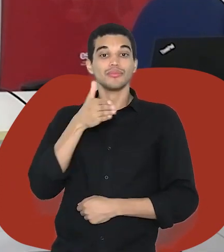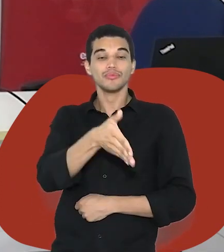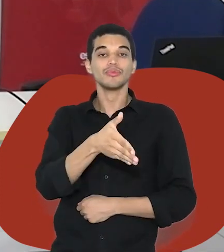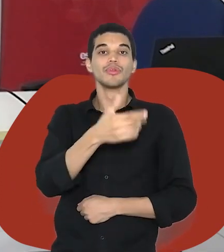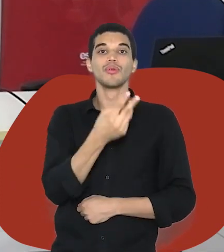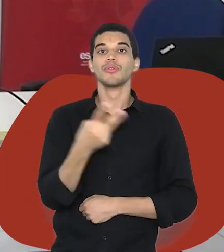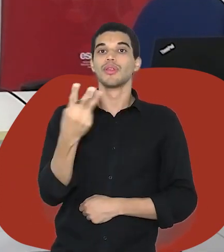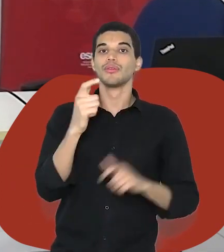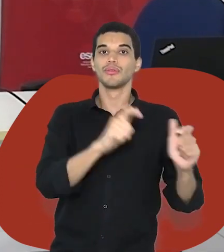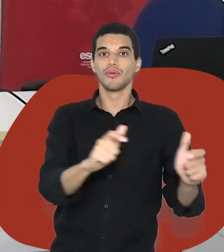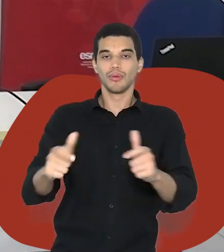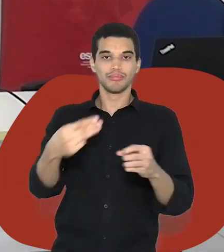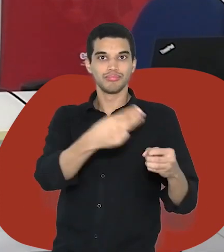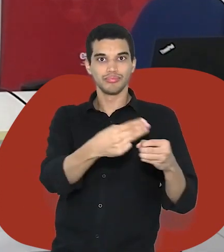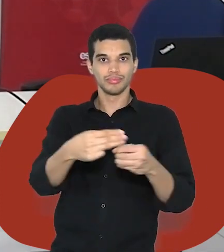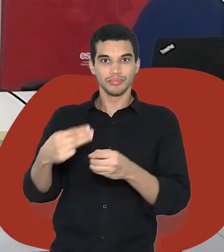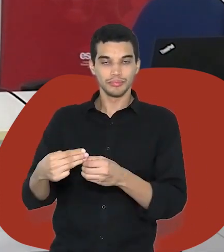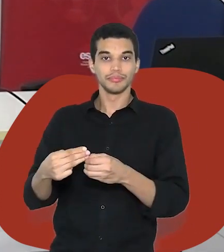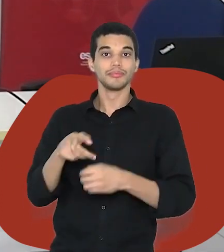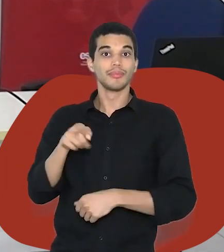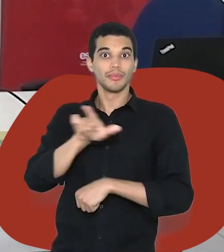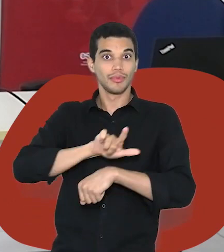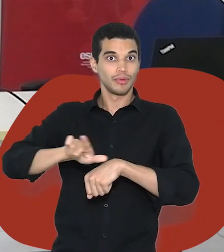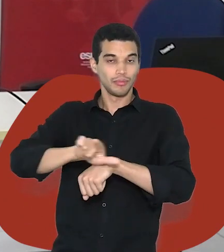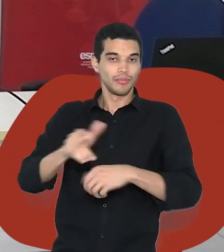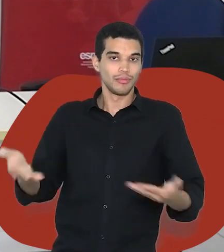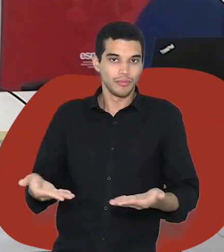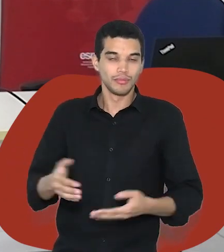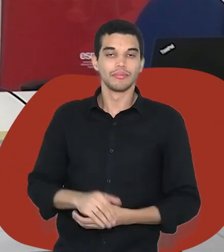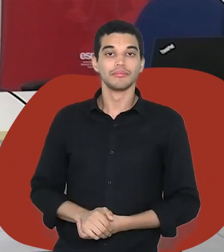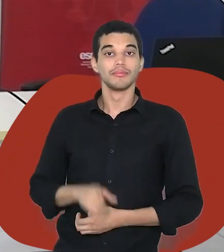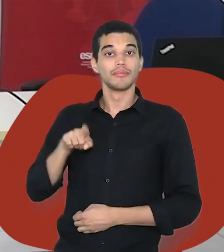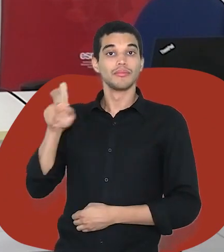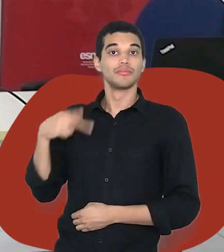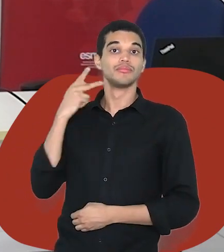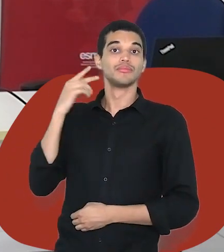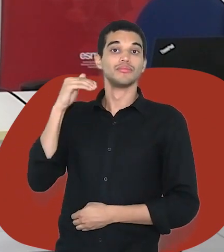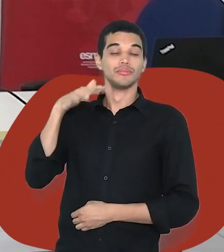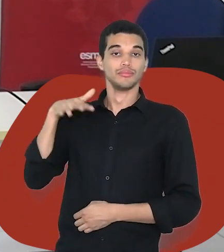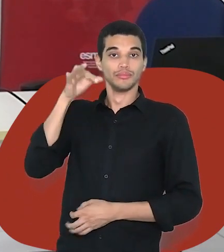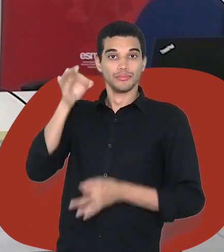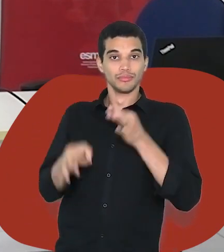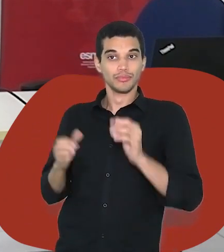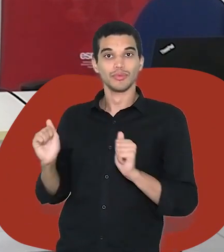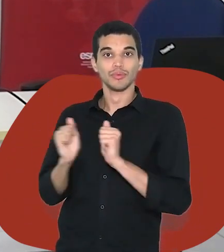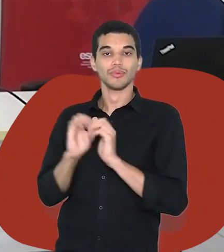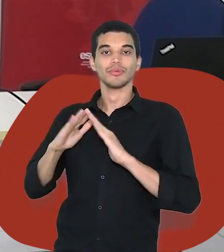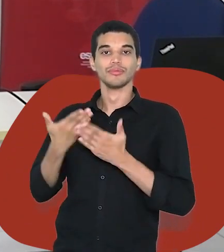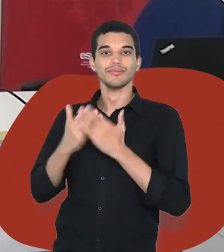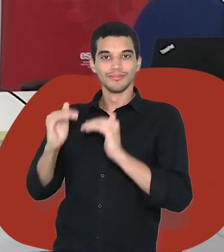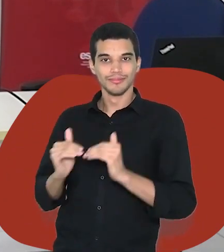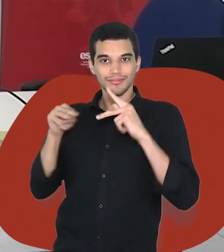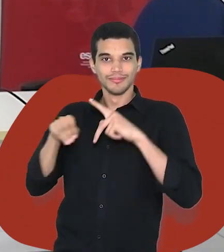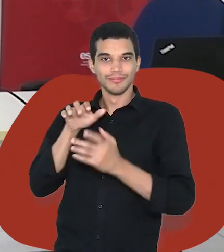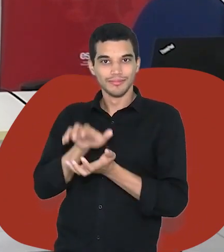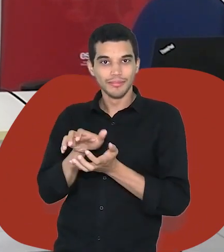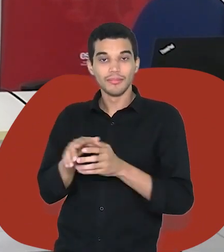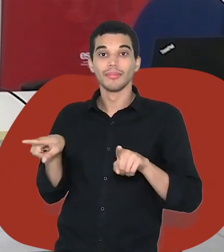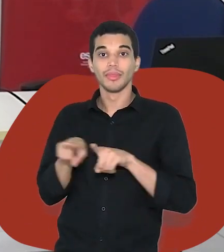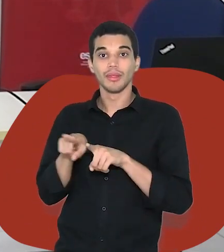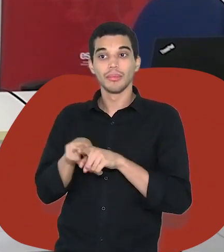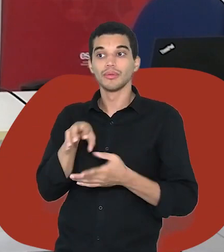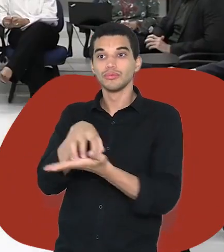da Procuradoria-Geral de Justiça, com apoio da Escola Superior da Instituição, do Núcleo de Articulação Interna e dos Centros de